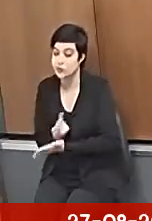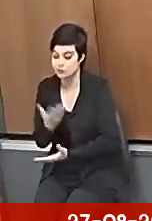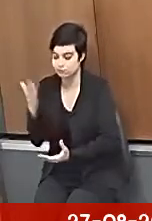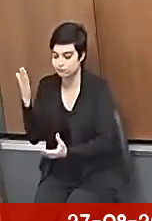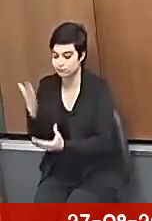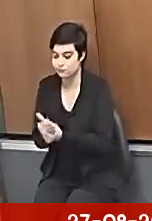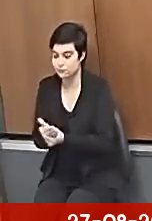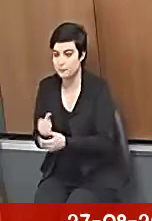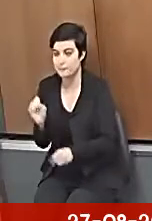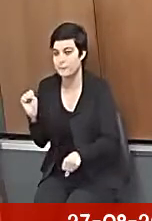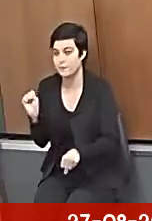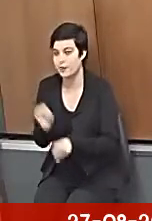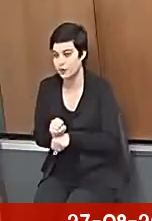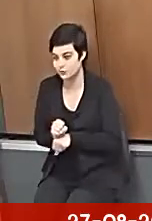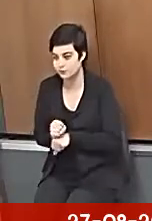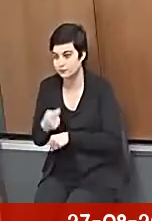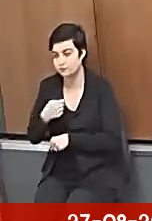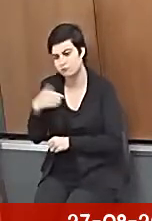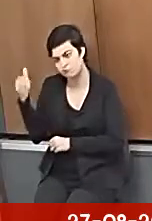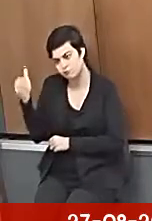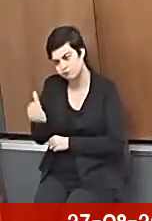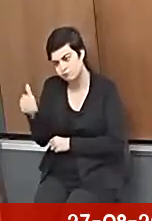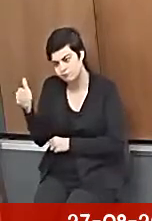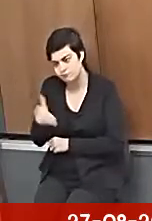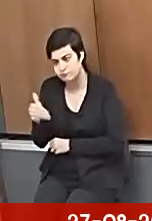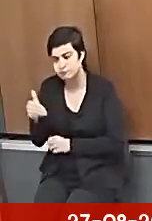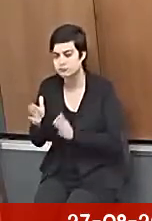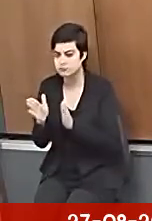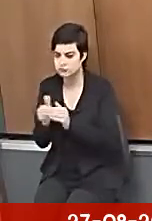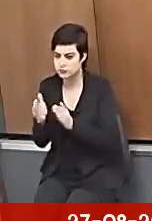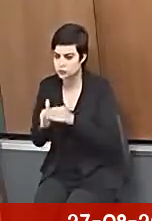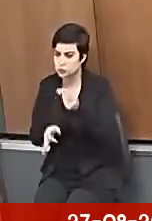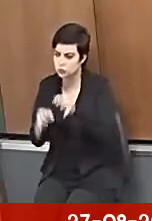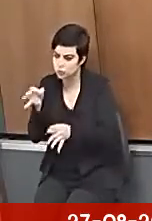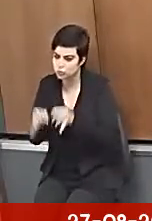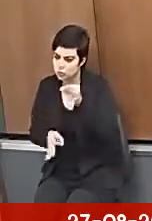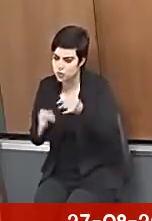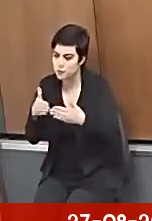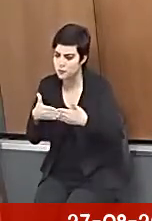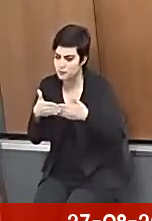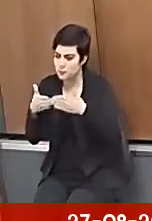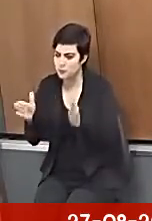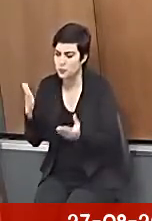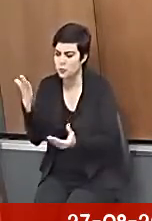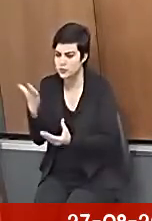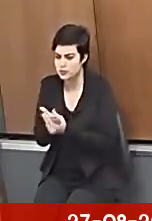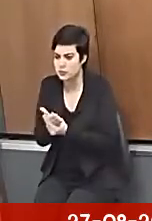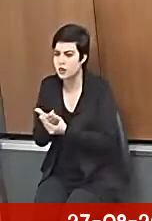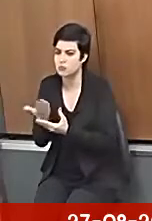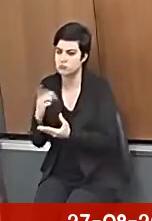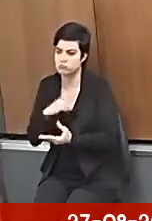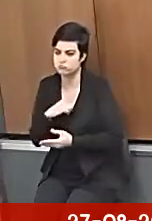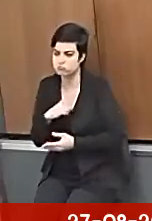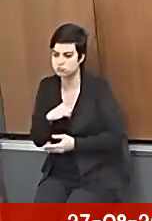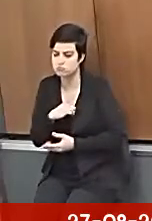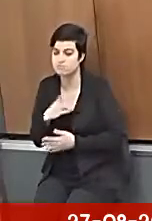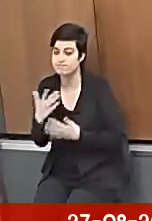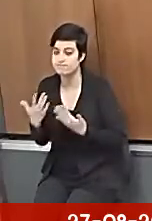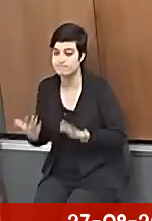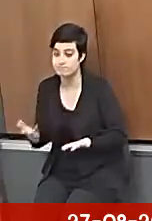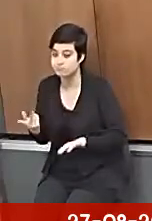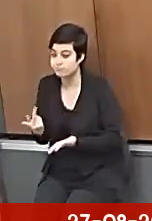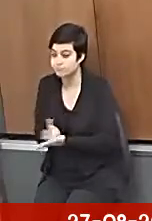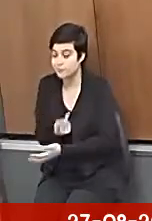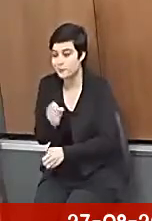fui uma das pessoas que abriu a sindicância junto ã google cristiano que é dos direitos humanos e depois daquele